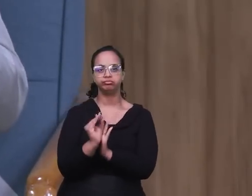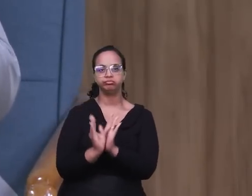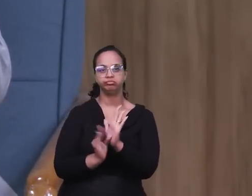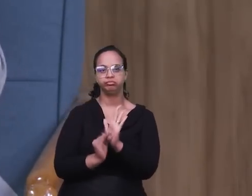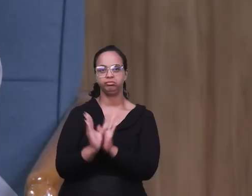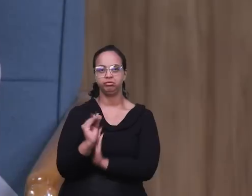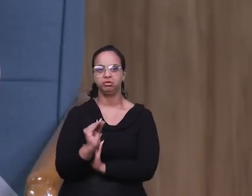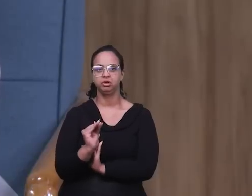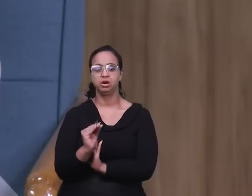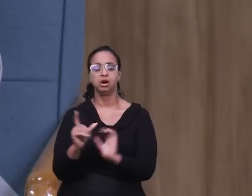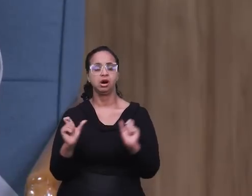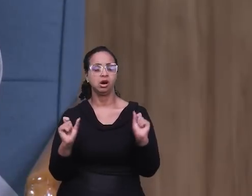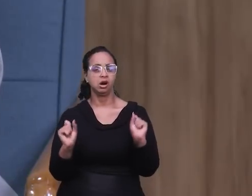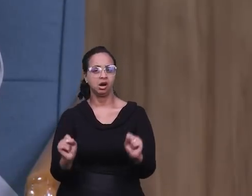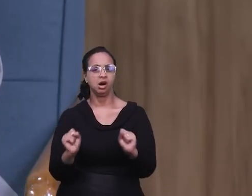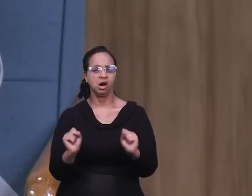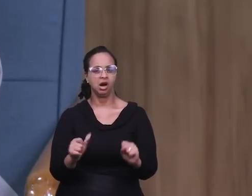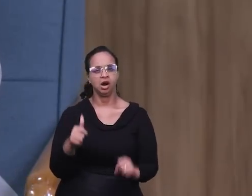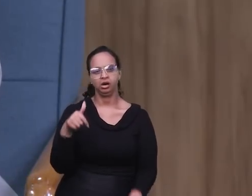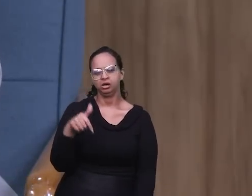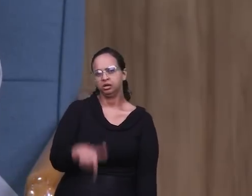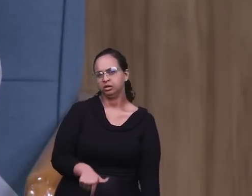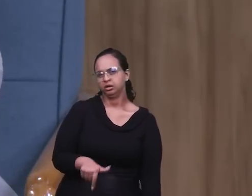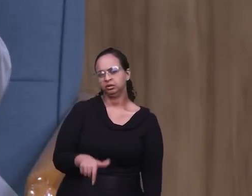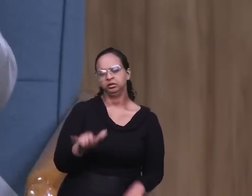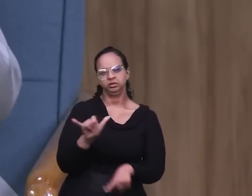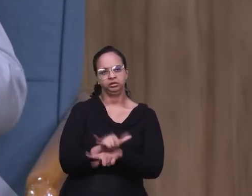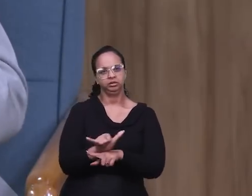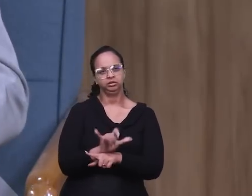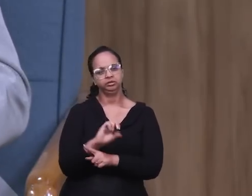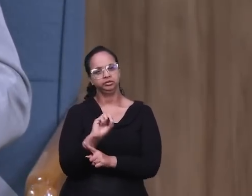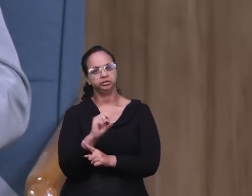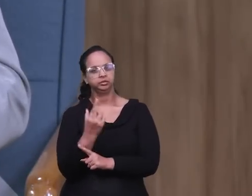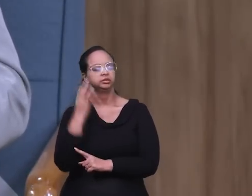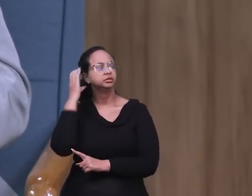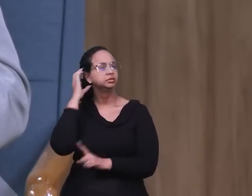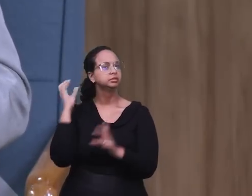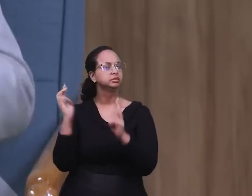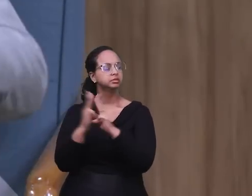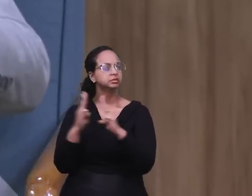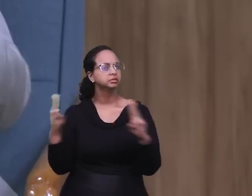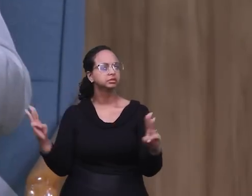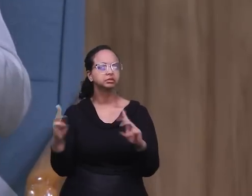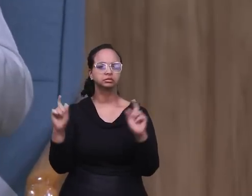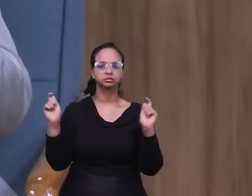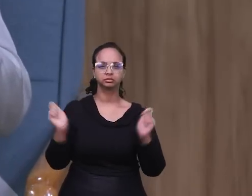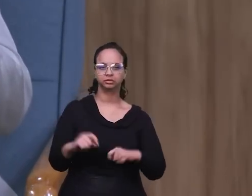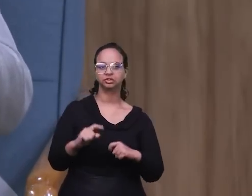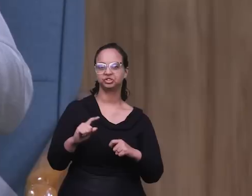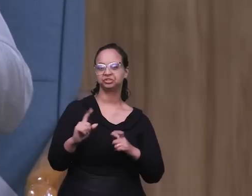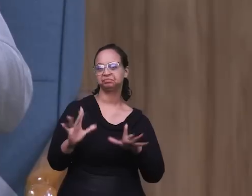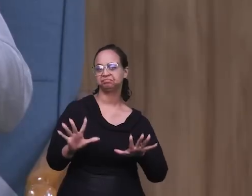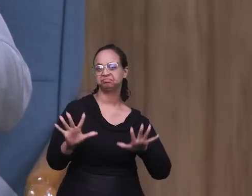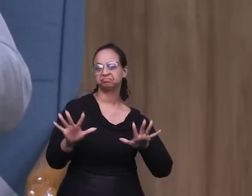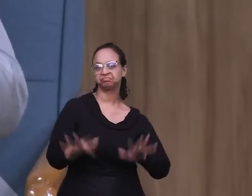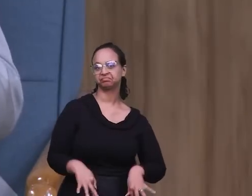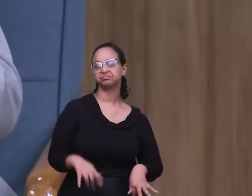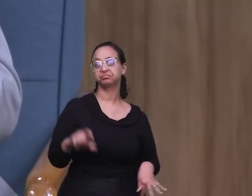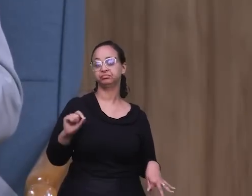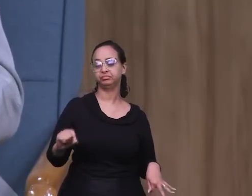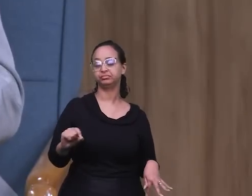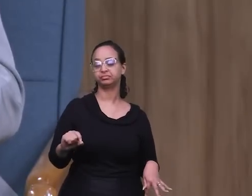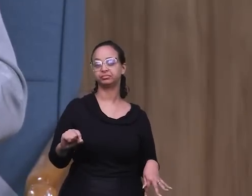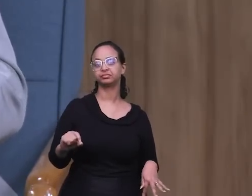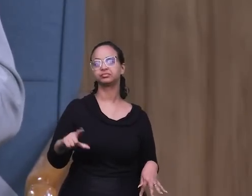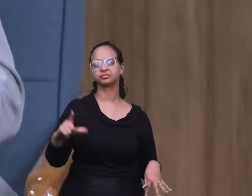transmitidos, seja aqui pelo nosso canal no YouTube, seja pela Rádio Manaim. E a gente fecha a semana com esse